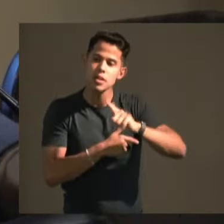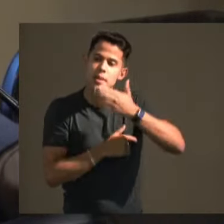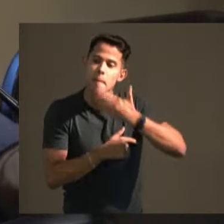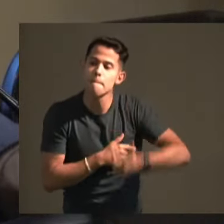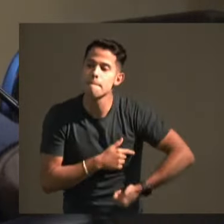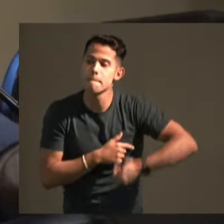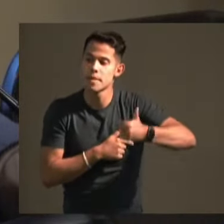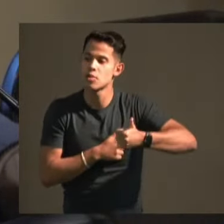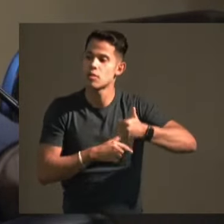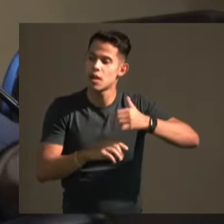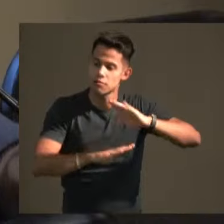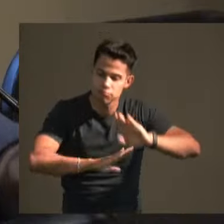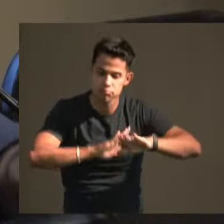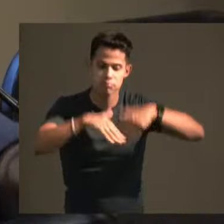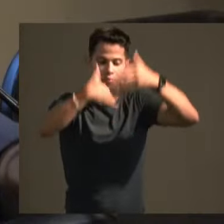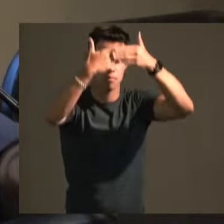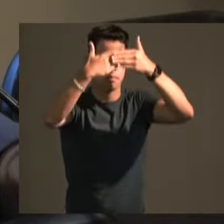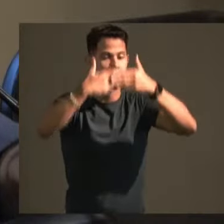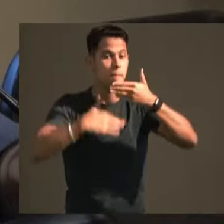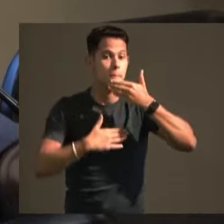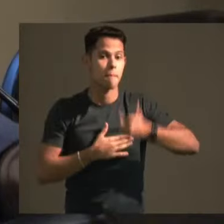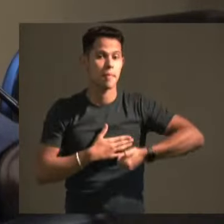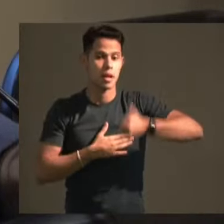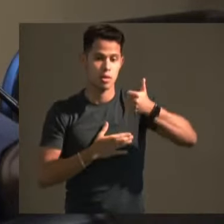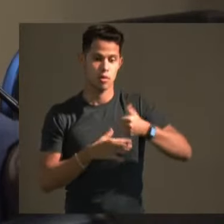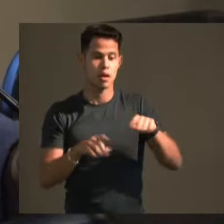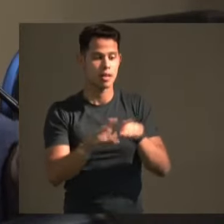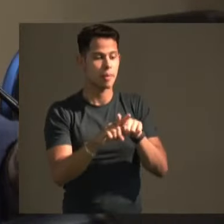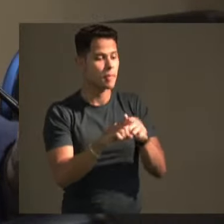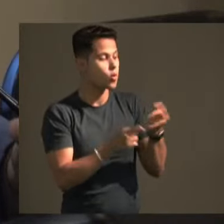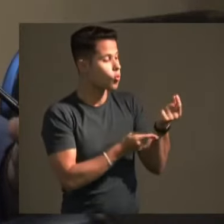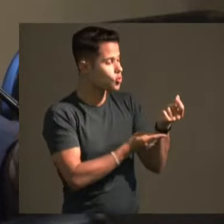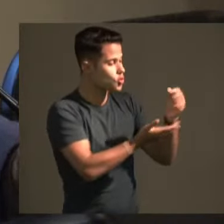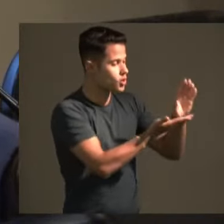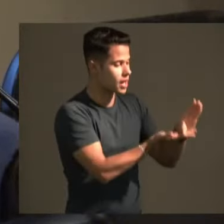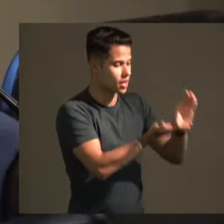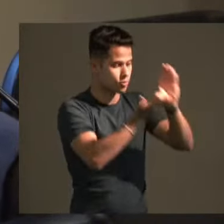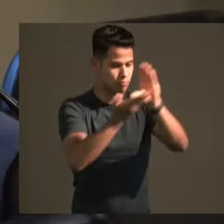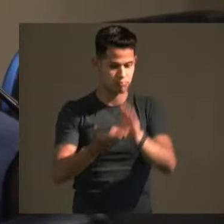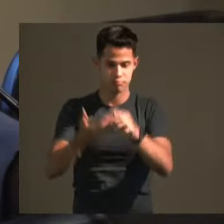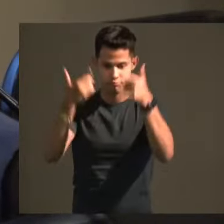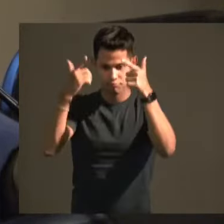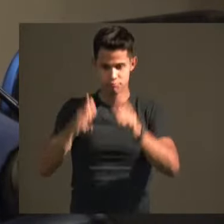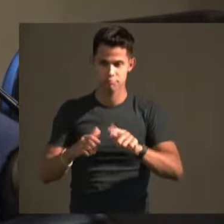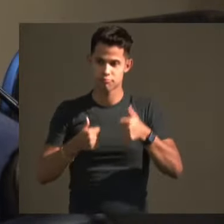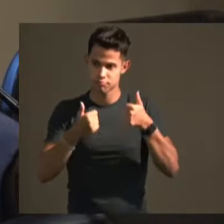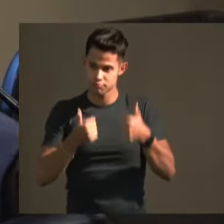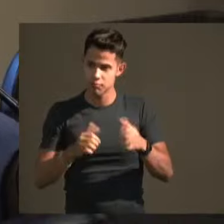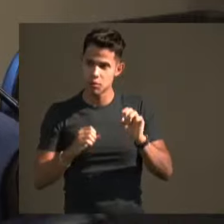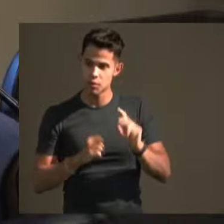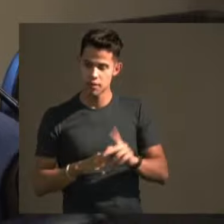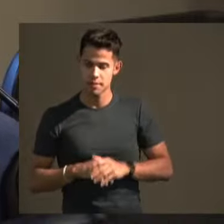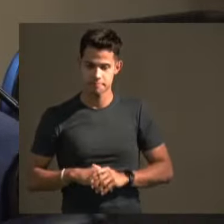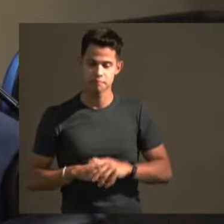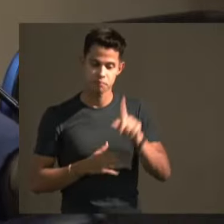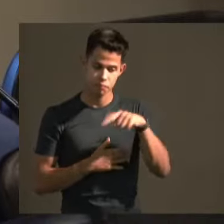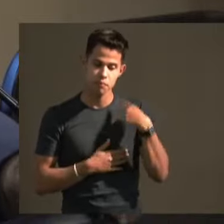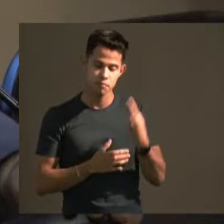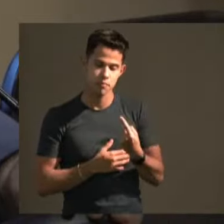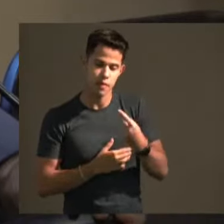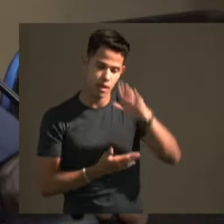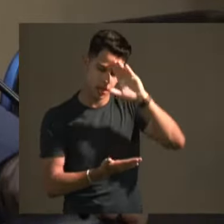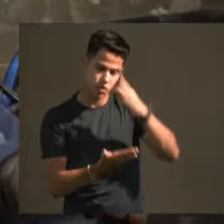gente faz crescer não só o limite, mas como também o valor financiado. Tá? Então, é nesse sentido que a gente vem